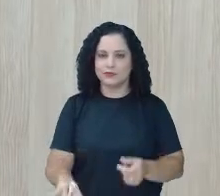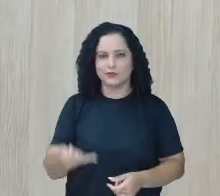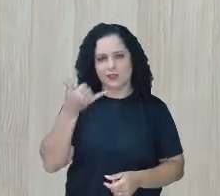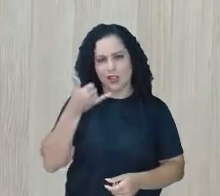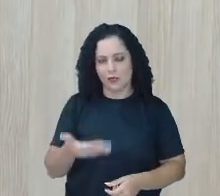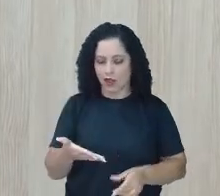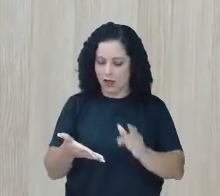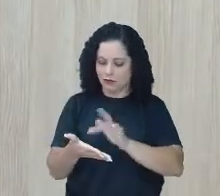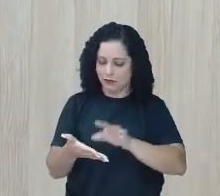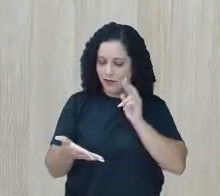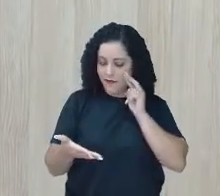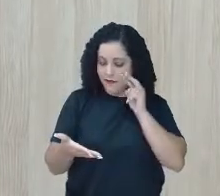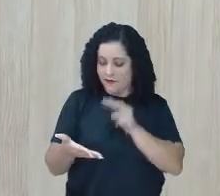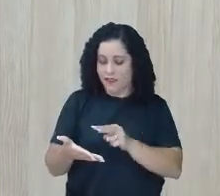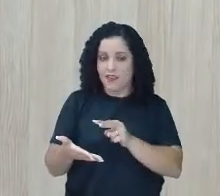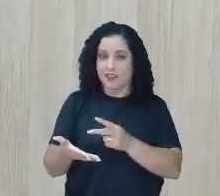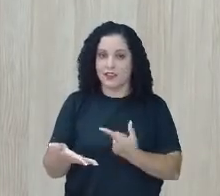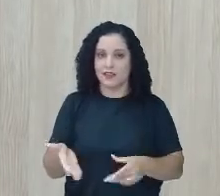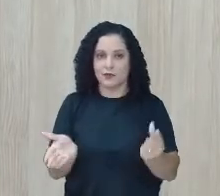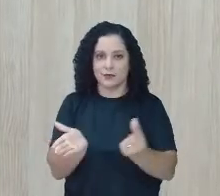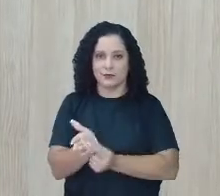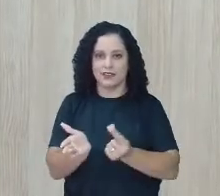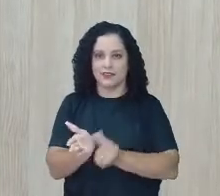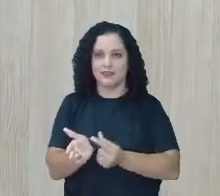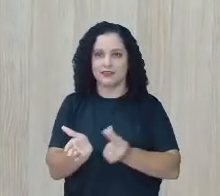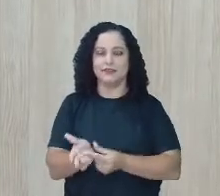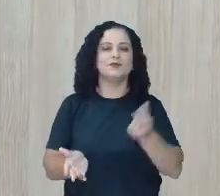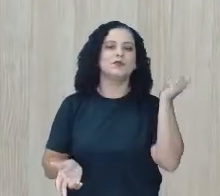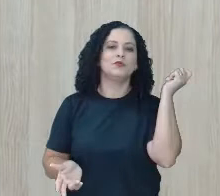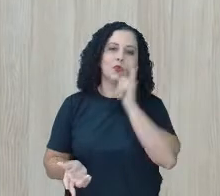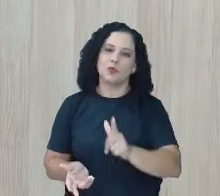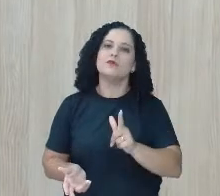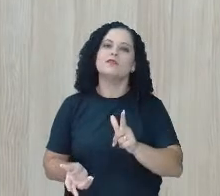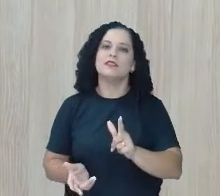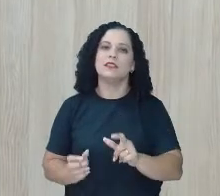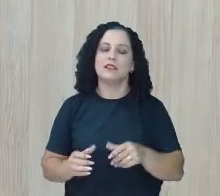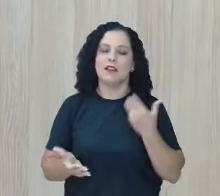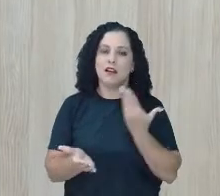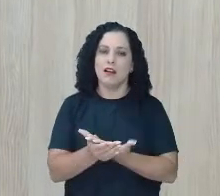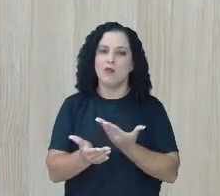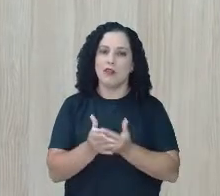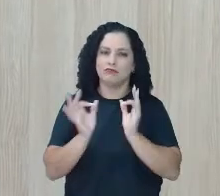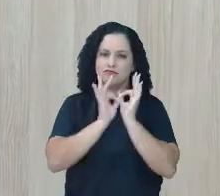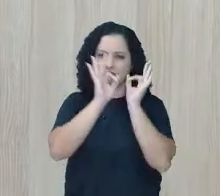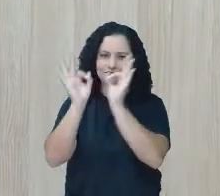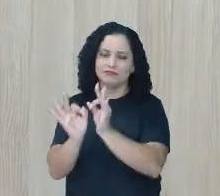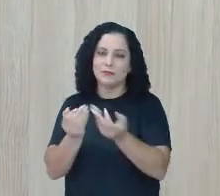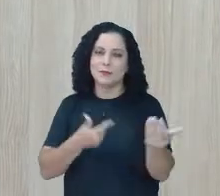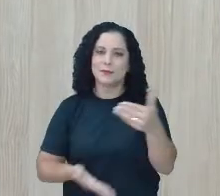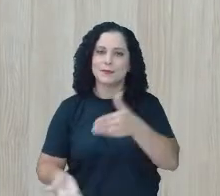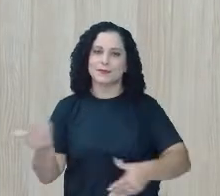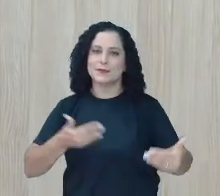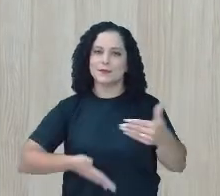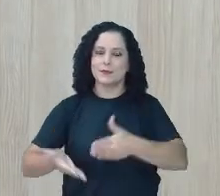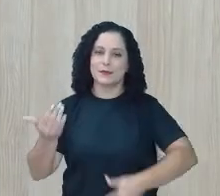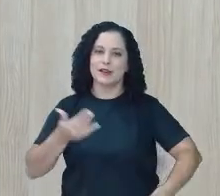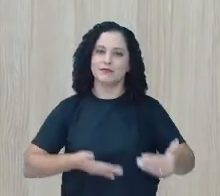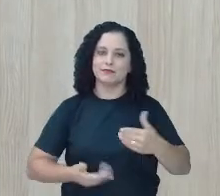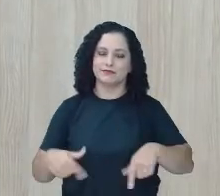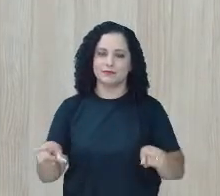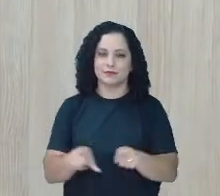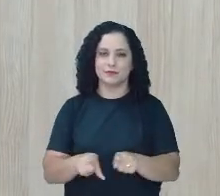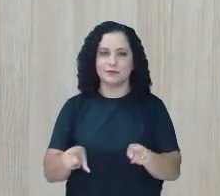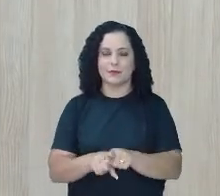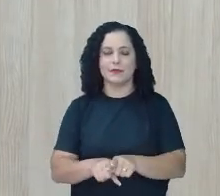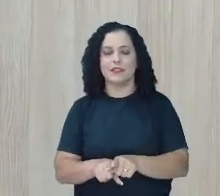tá certo? Através do nosso aplicativo você consegue, além de assistir às aulas, né, interagir com a gente no momento da aula, tá